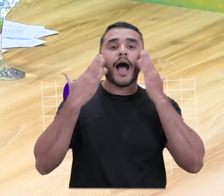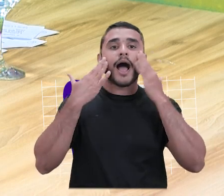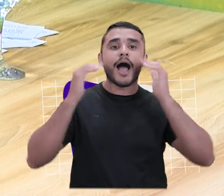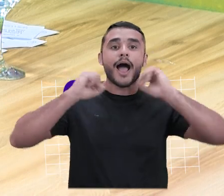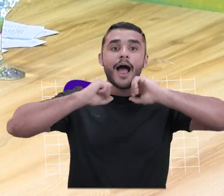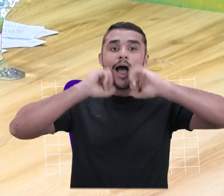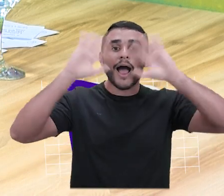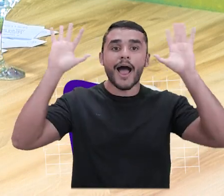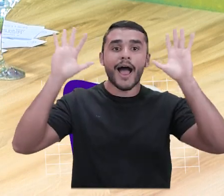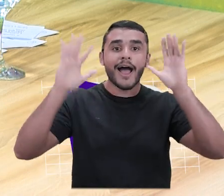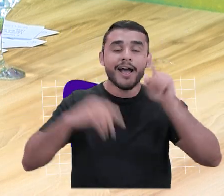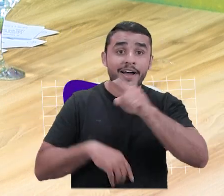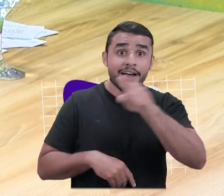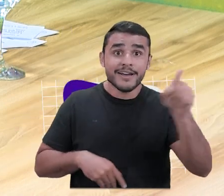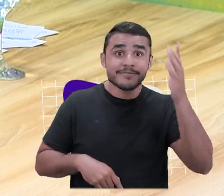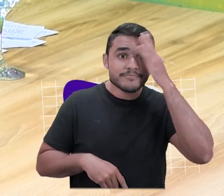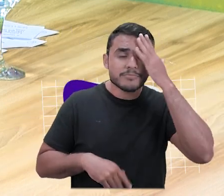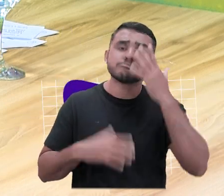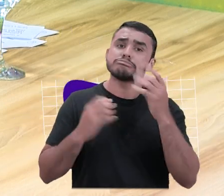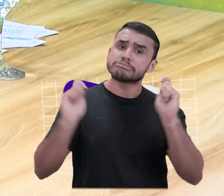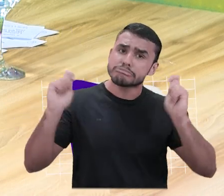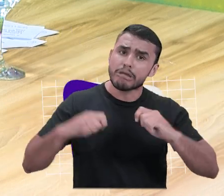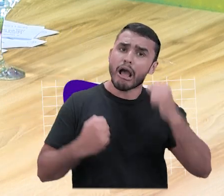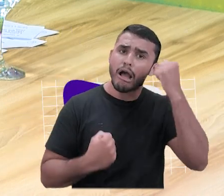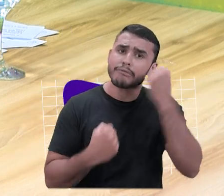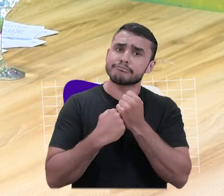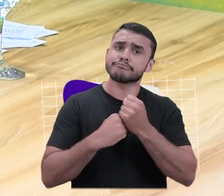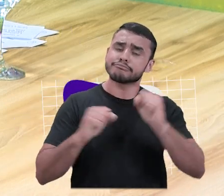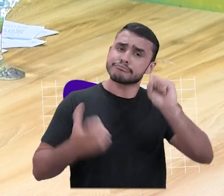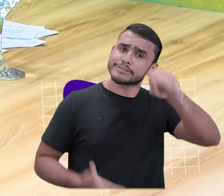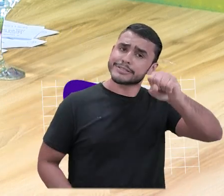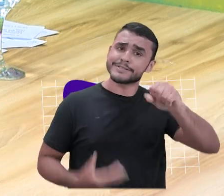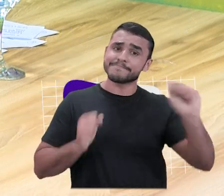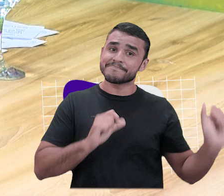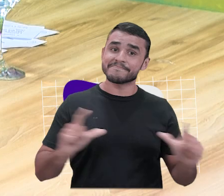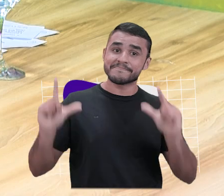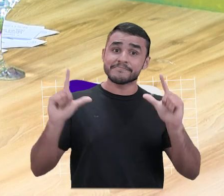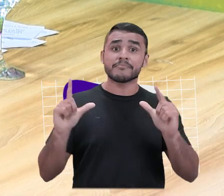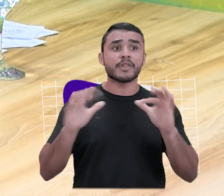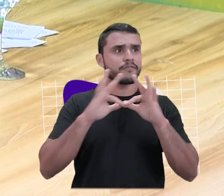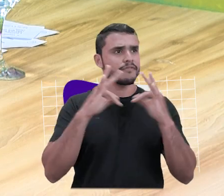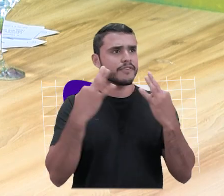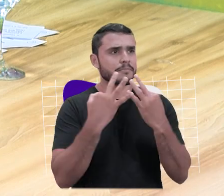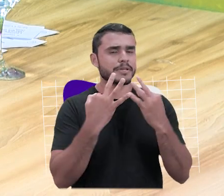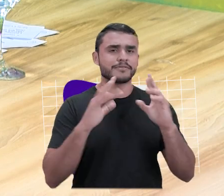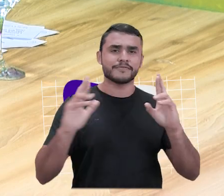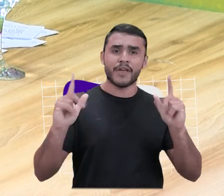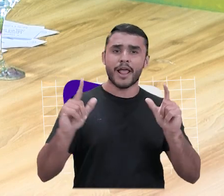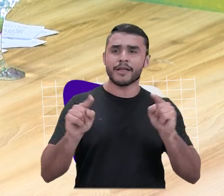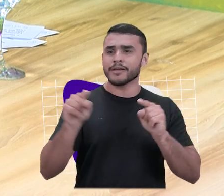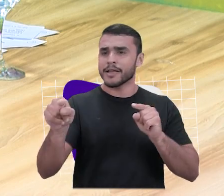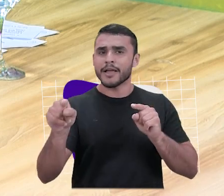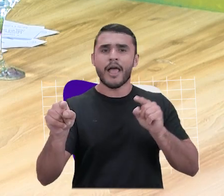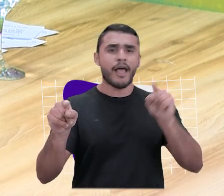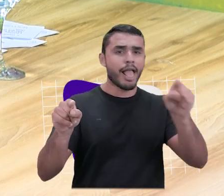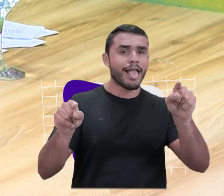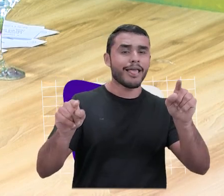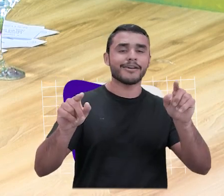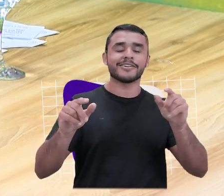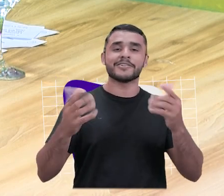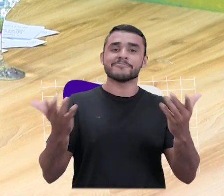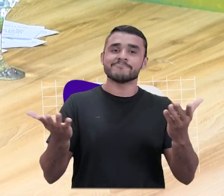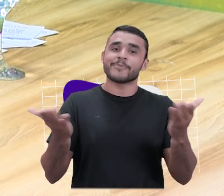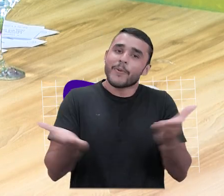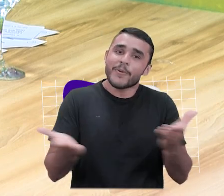programa e vai ver que você não está sozinho, né? E temos várias famílias diferentes aqui. Vocês foram um exemplo, por isso que eu quis trazer vocês